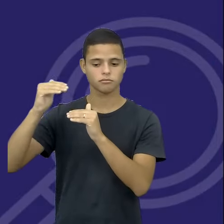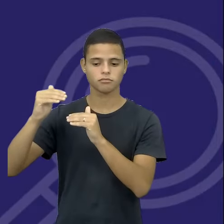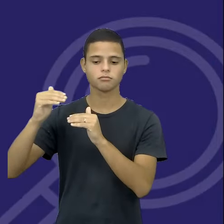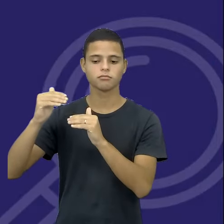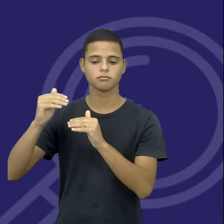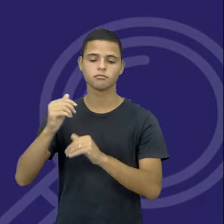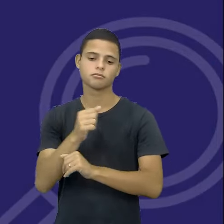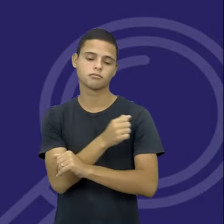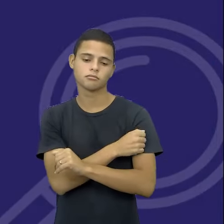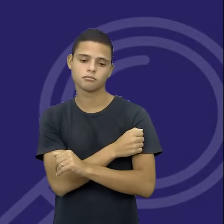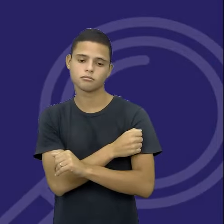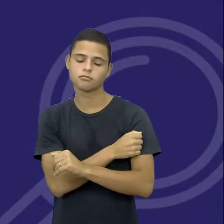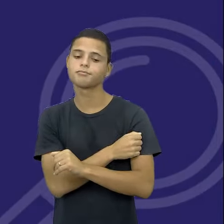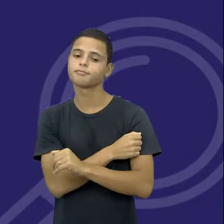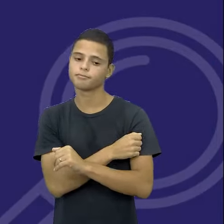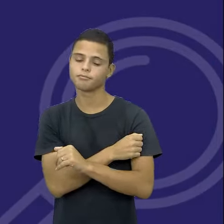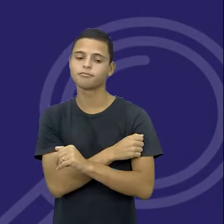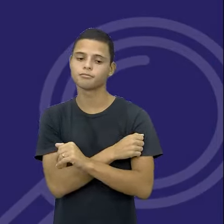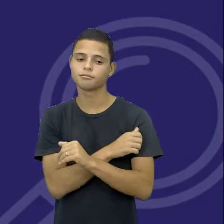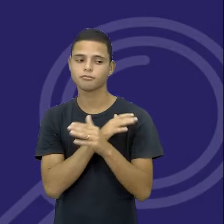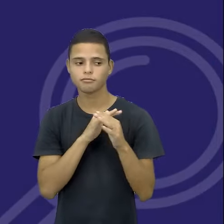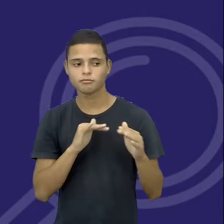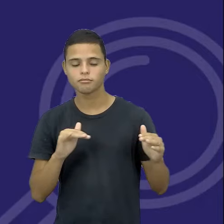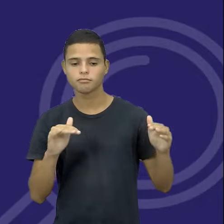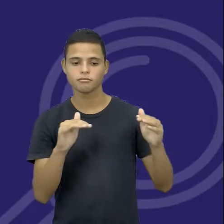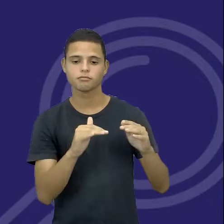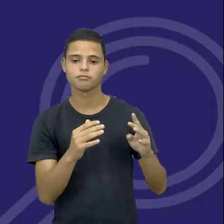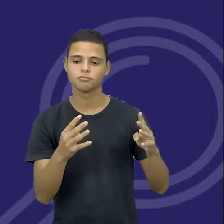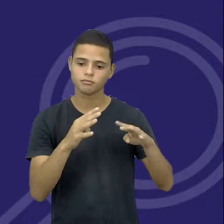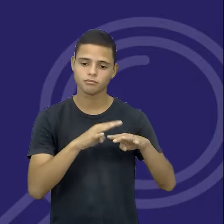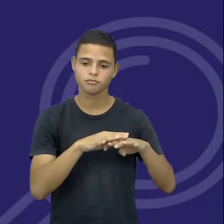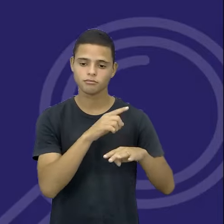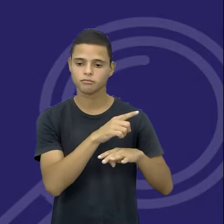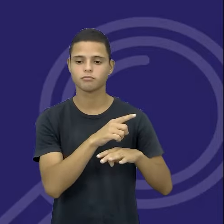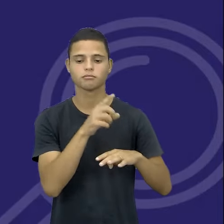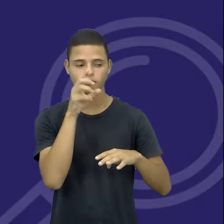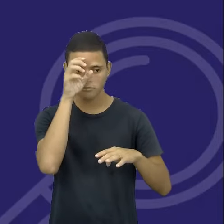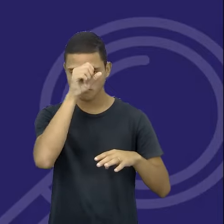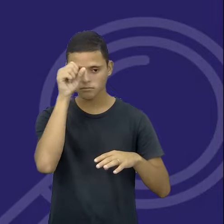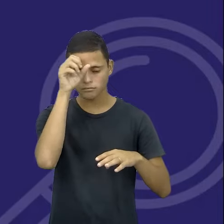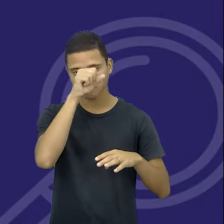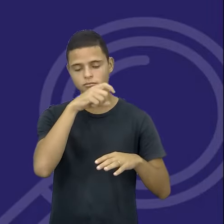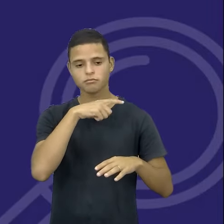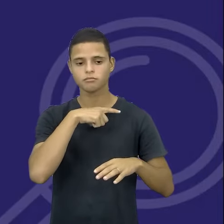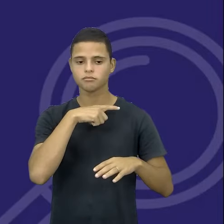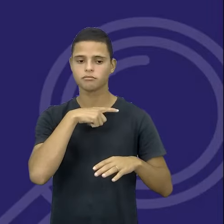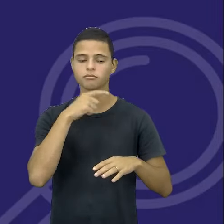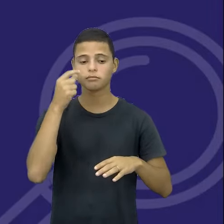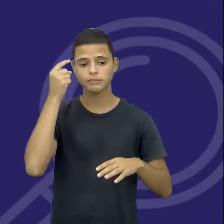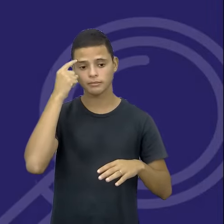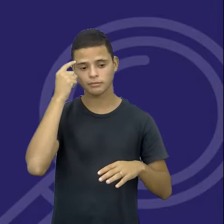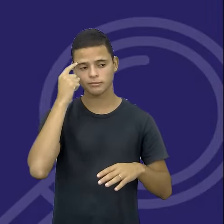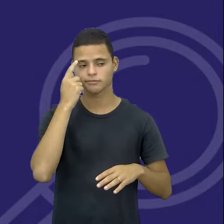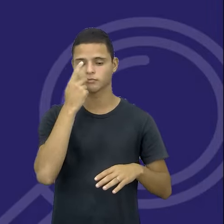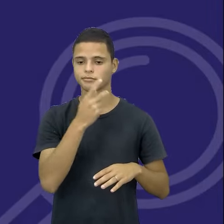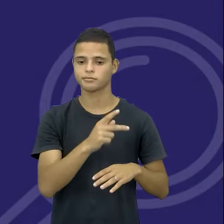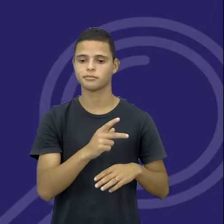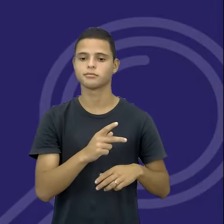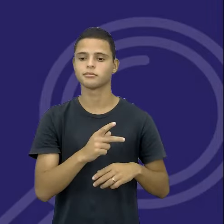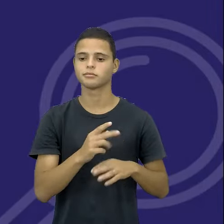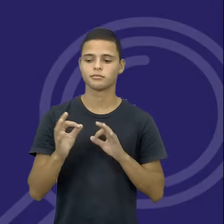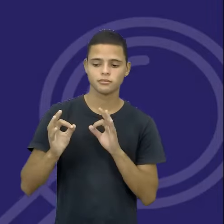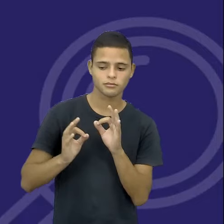do processo dele, né, de toda a matemática que ele viu, aí na cabecinha dele aquilo lá vai montando, né,